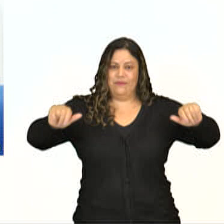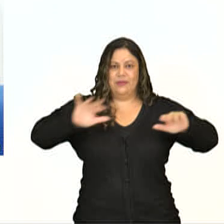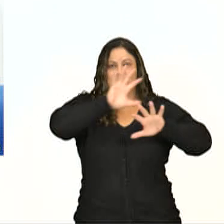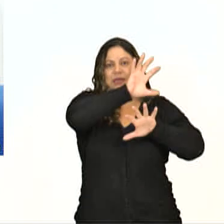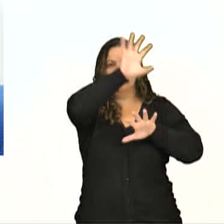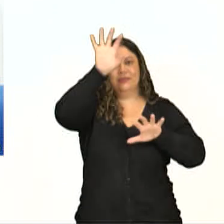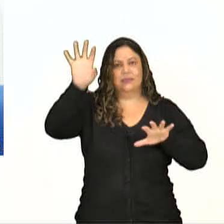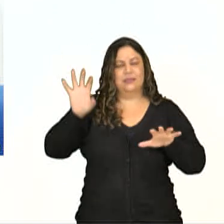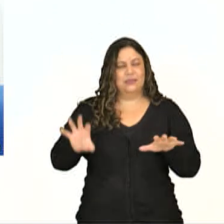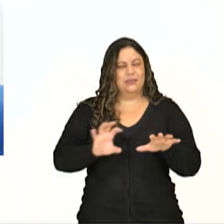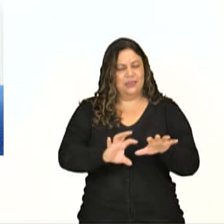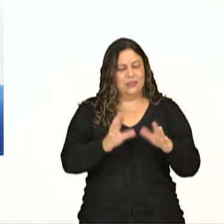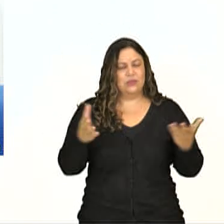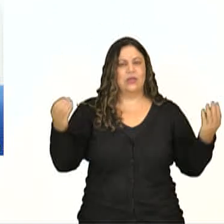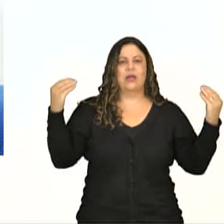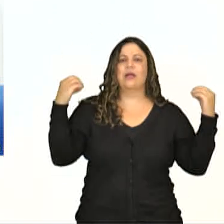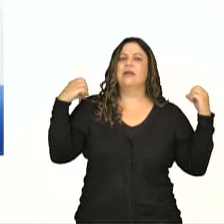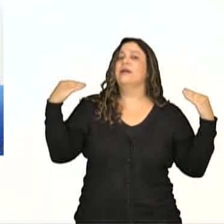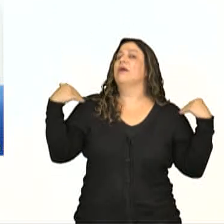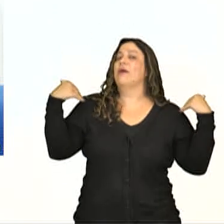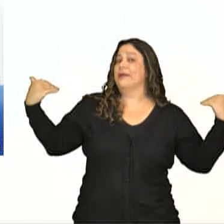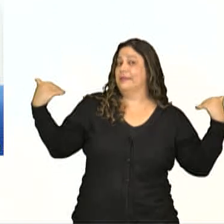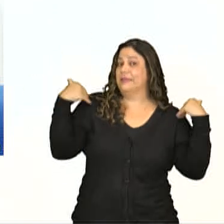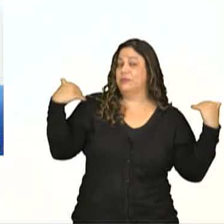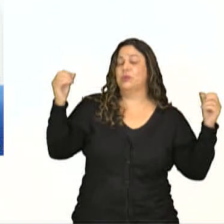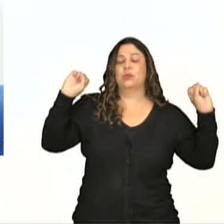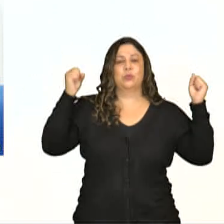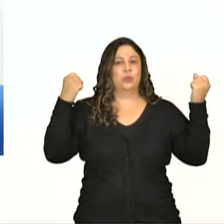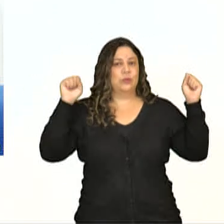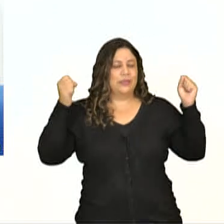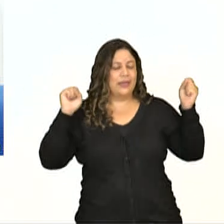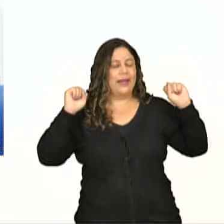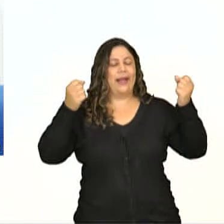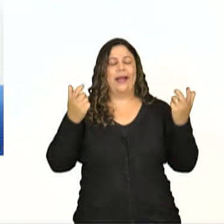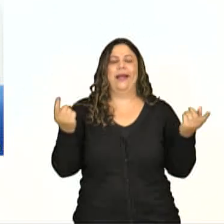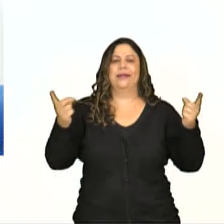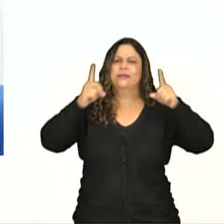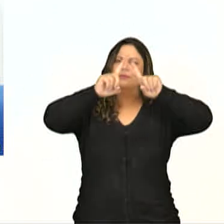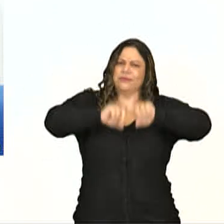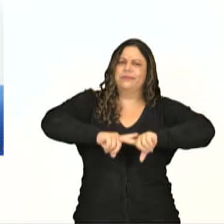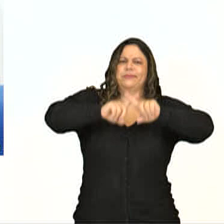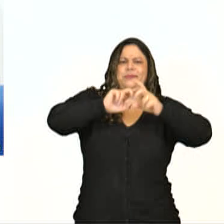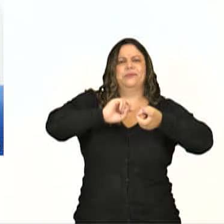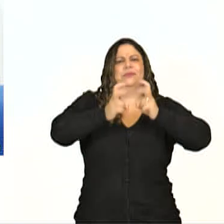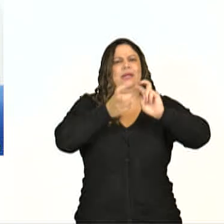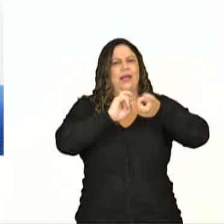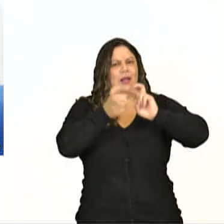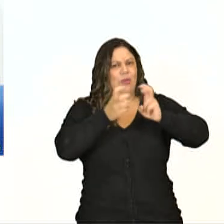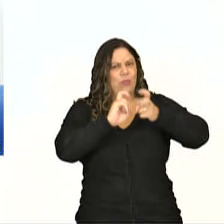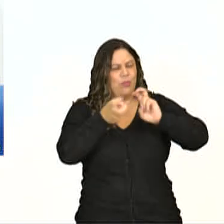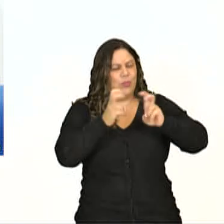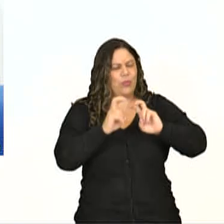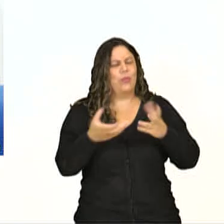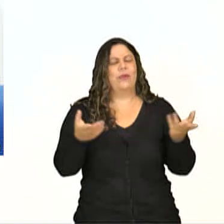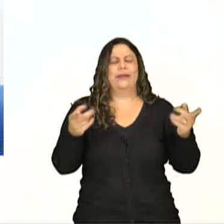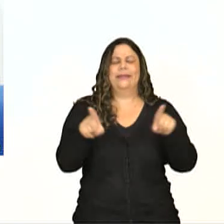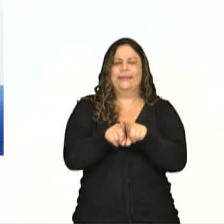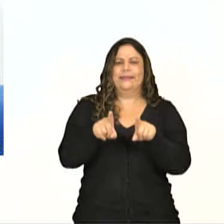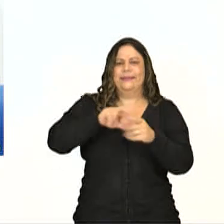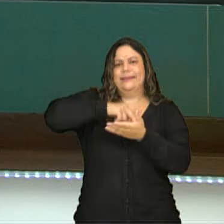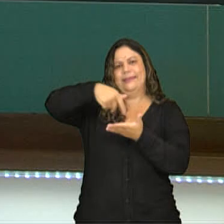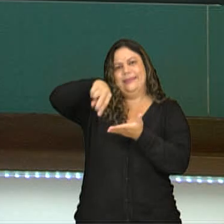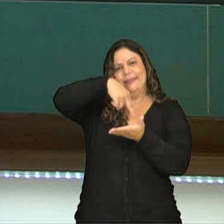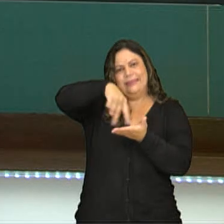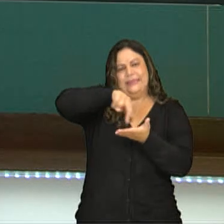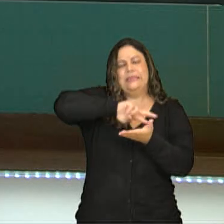regionais. Esportes, ginástica, jogos, lutas, danças e capoeira. Então, o que isso quer dizer?